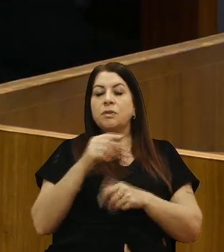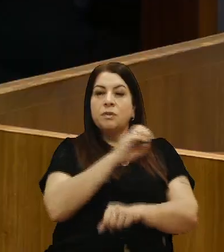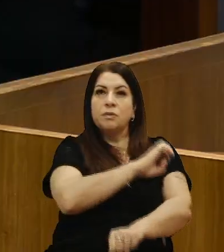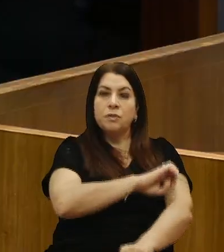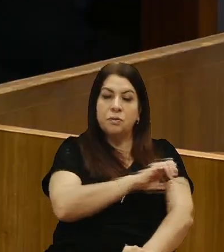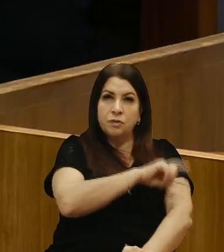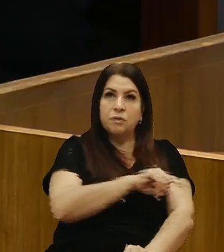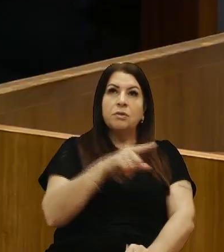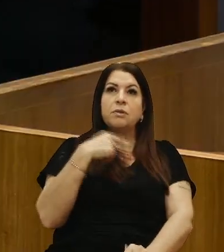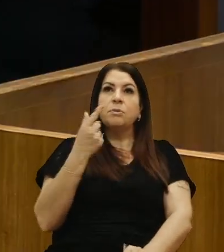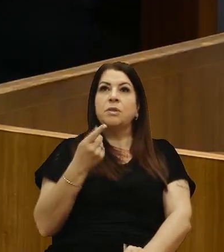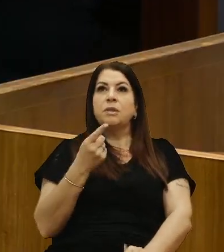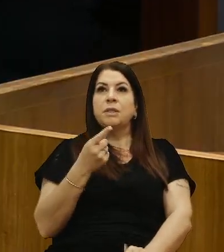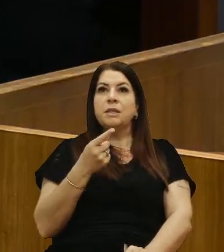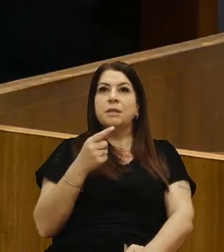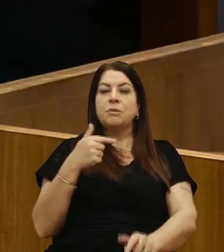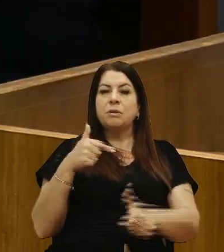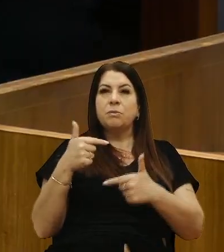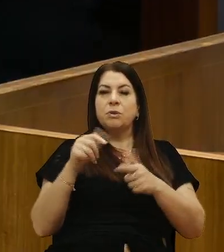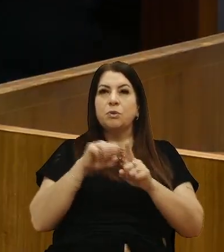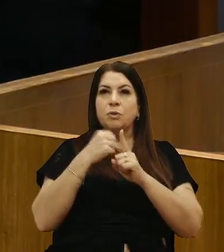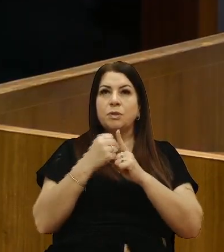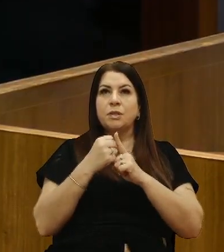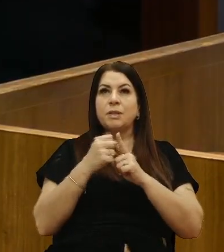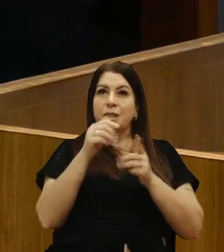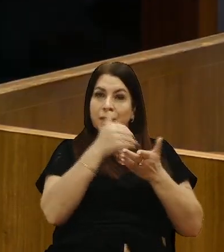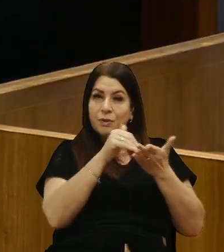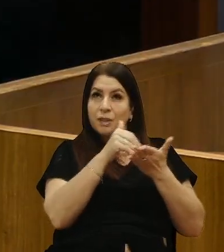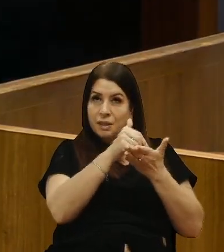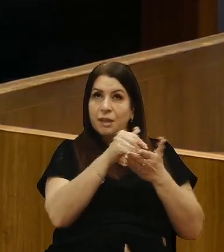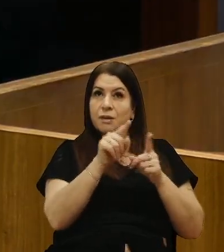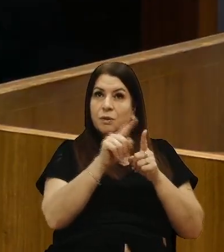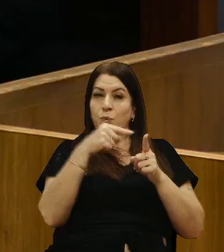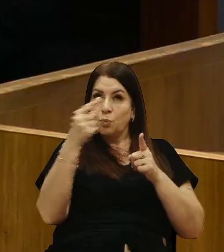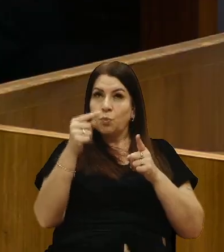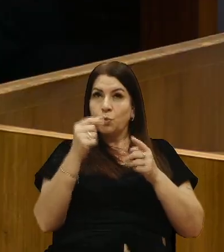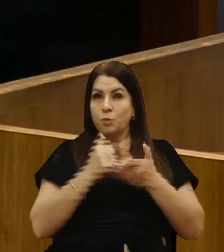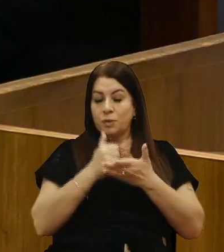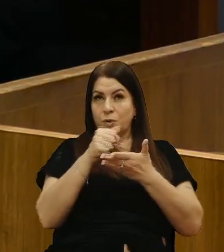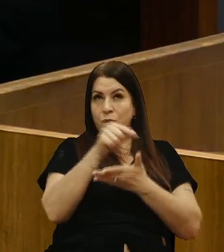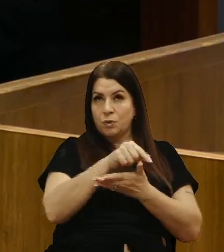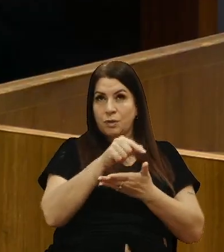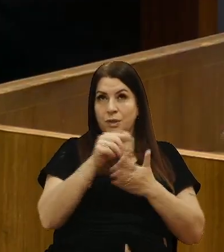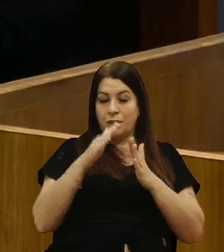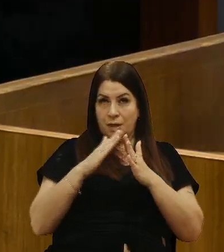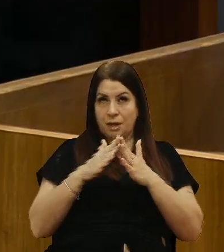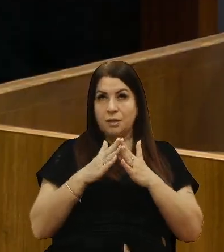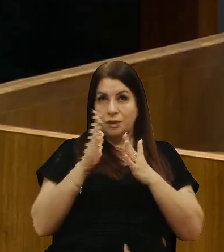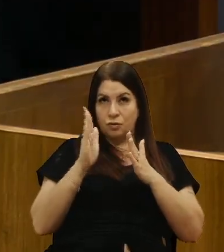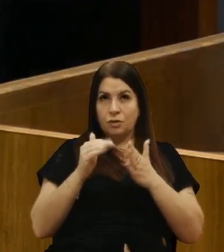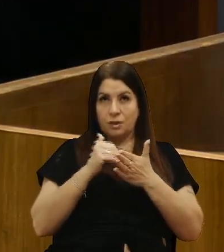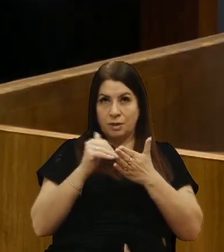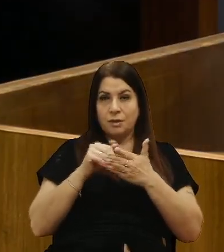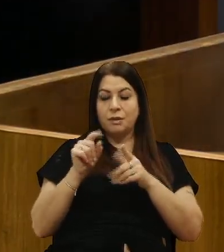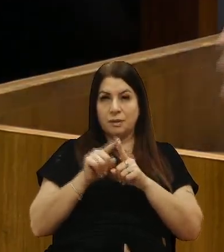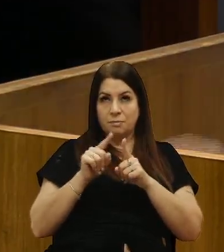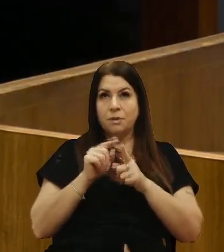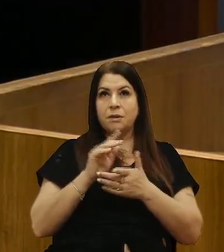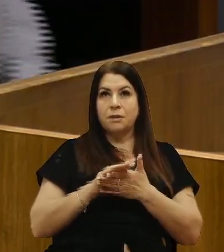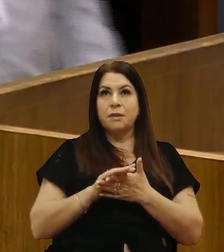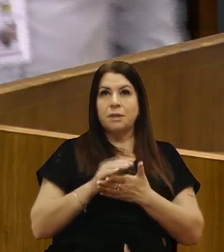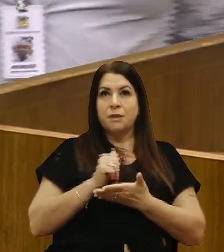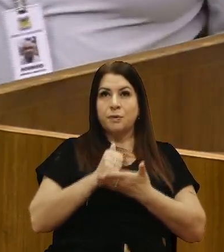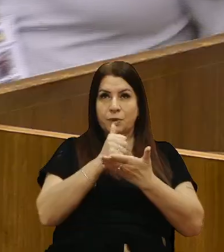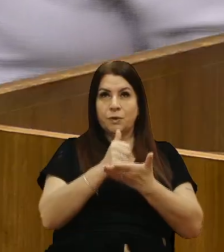né? Eu era estagiária de Serviço Social de Adaptação, ele era o secretário. Então, temos outro assessor aqui nessa casa, que já foi secretário, inclusive, que é